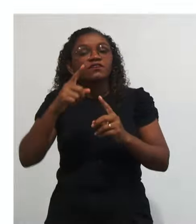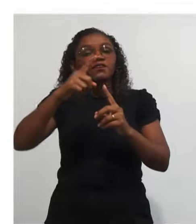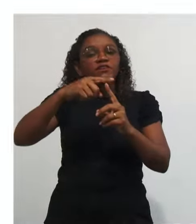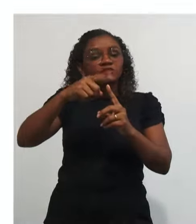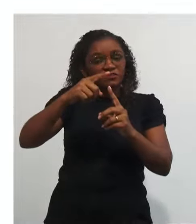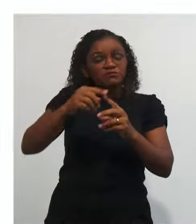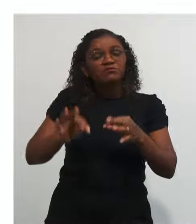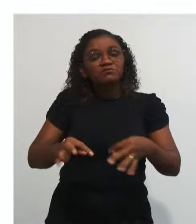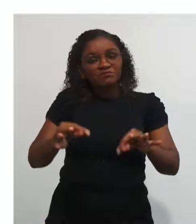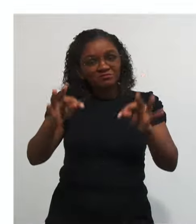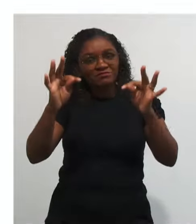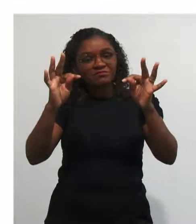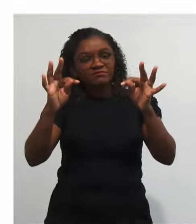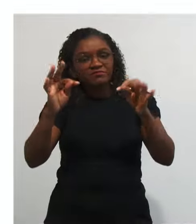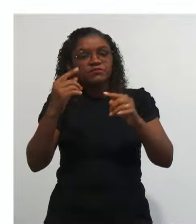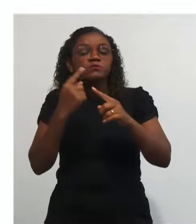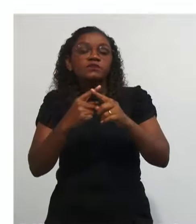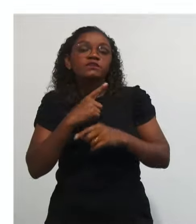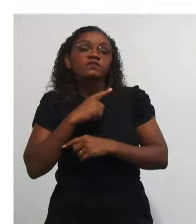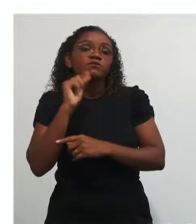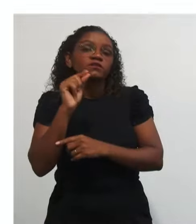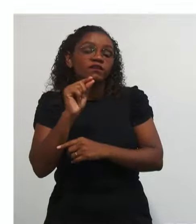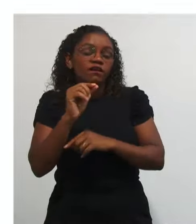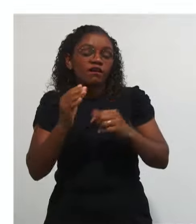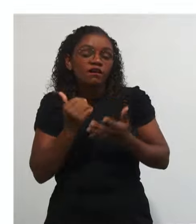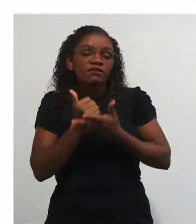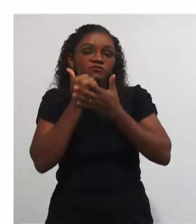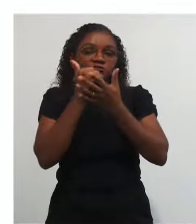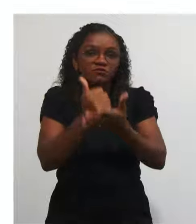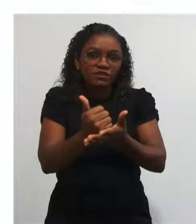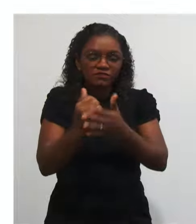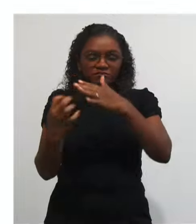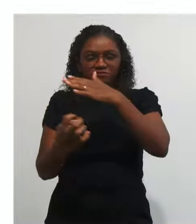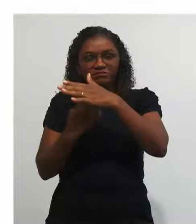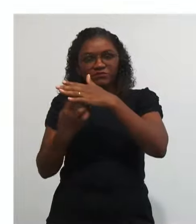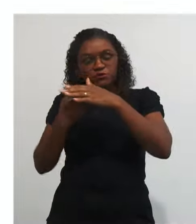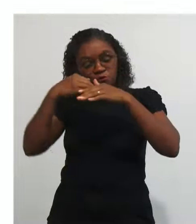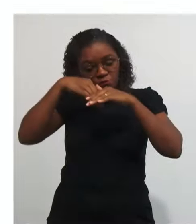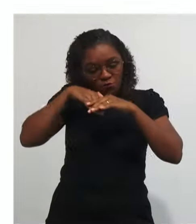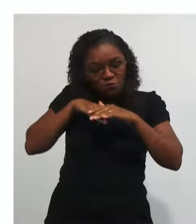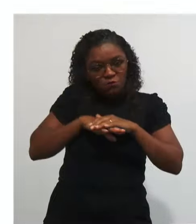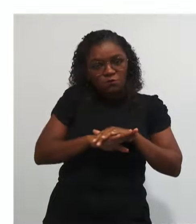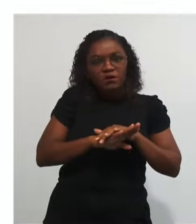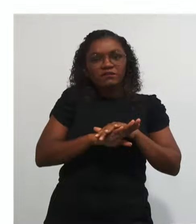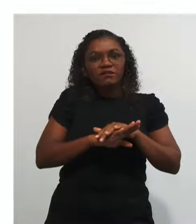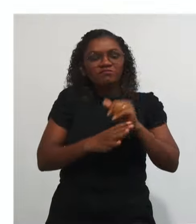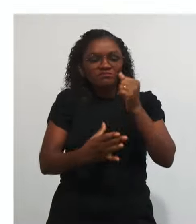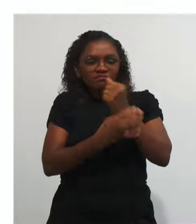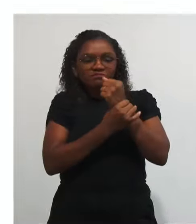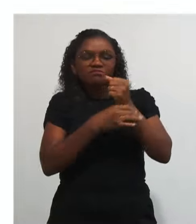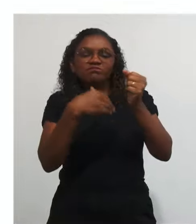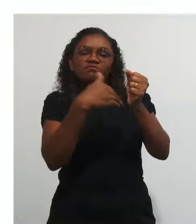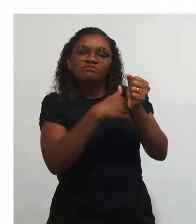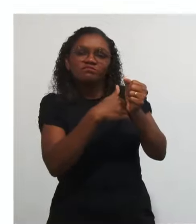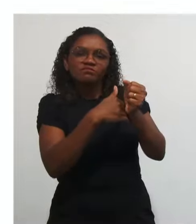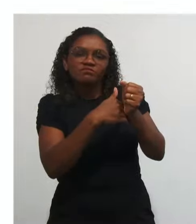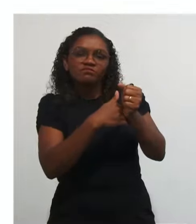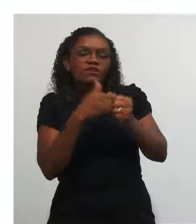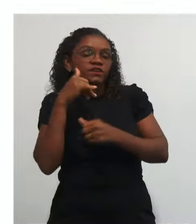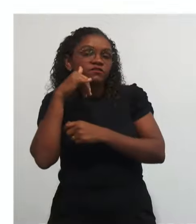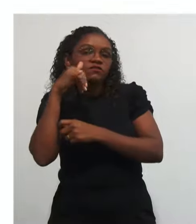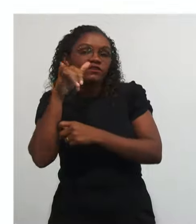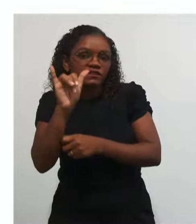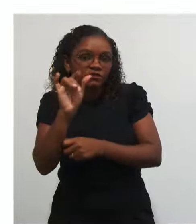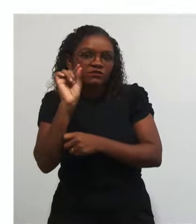TIC que existe justamente para ajudar a empresa a guardar aí os seus dados a evitar que